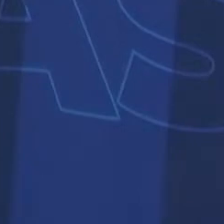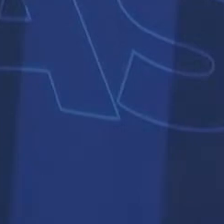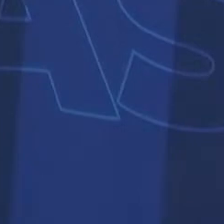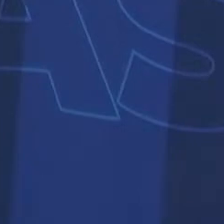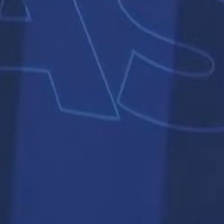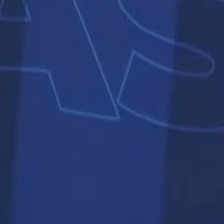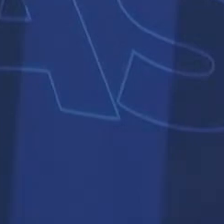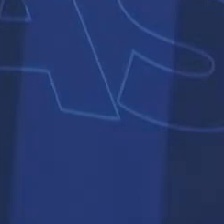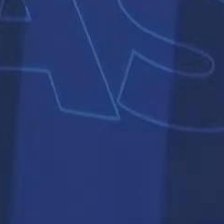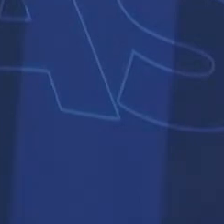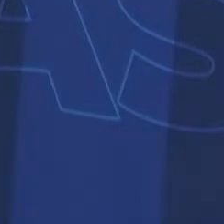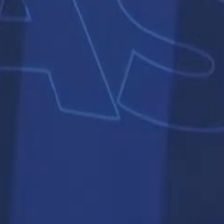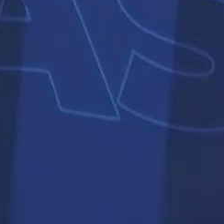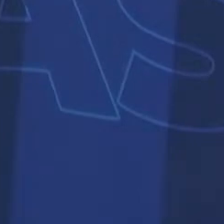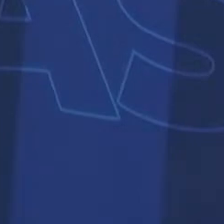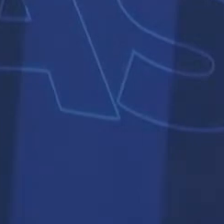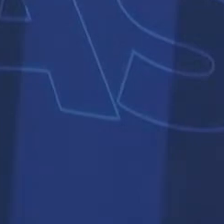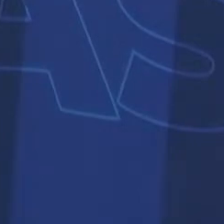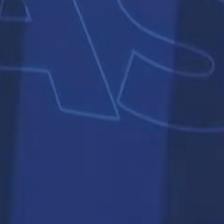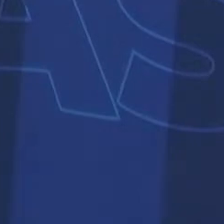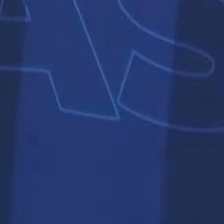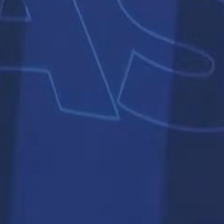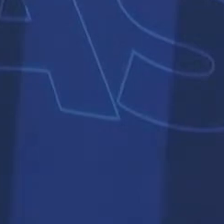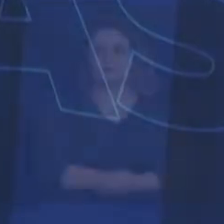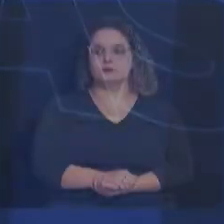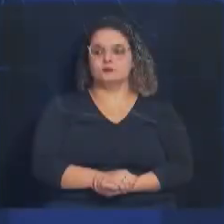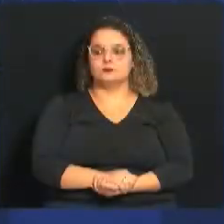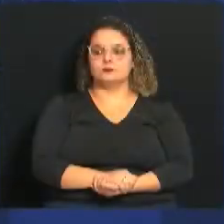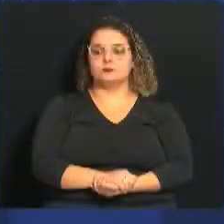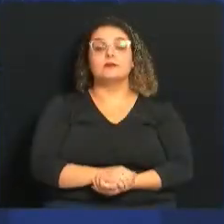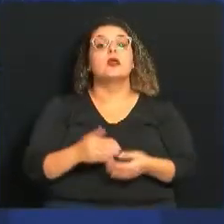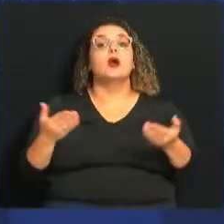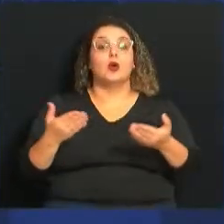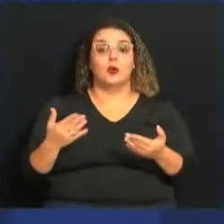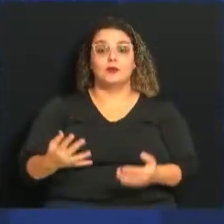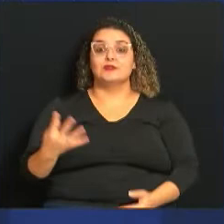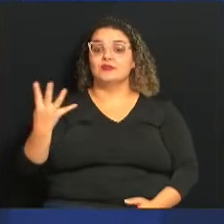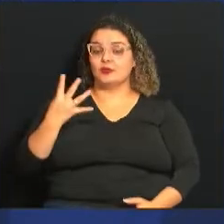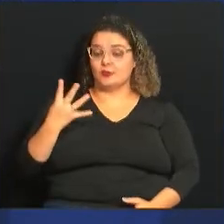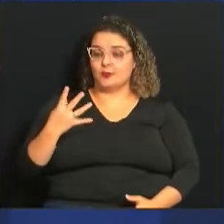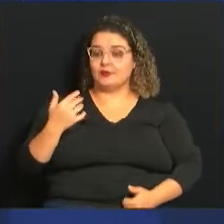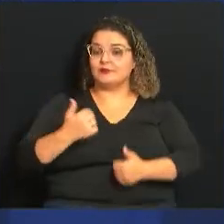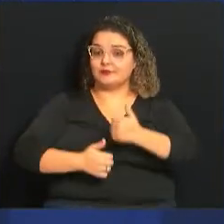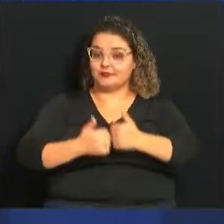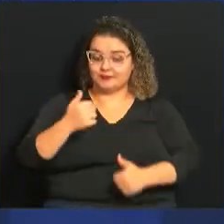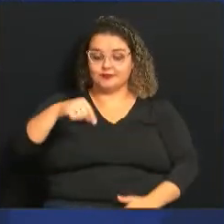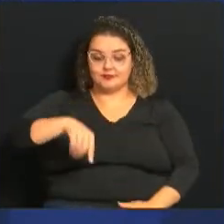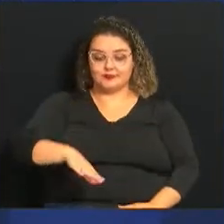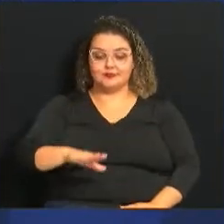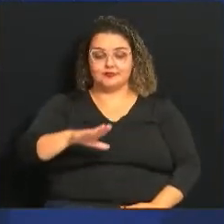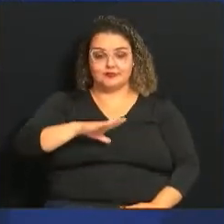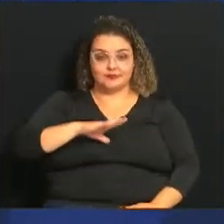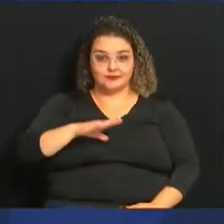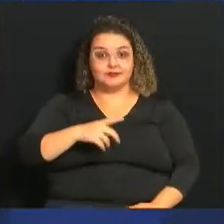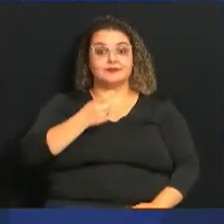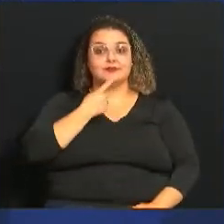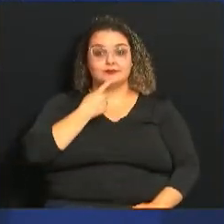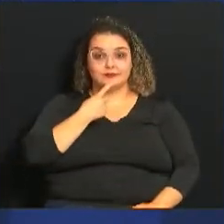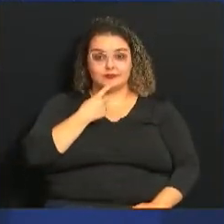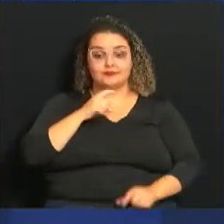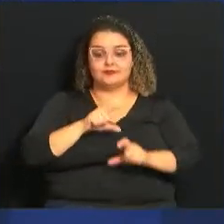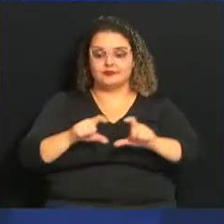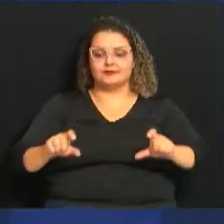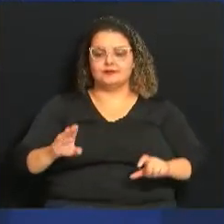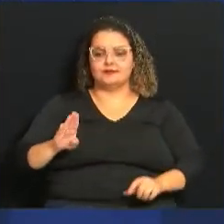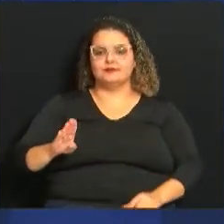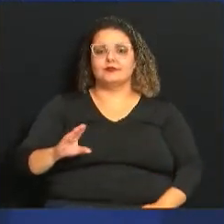Hoje é dia da quarta rodada do Campeonato Brasileiro da Série B. Aqui em Campinas, o Guarani recebe o